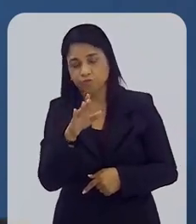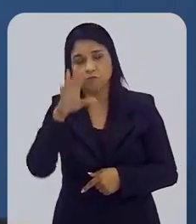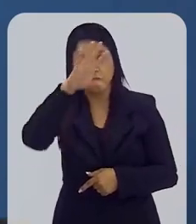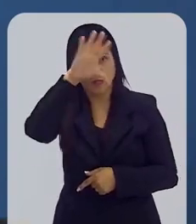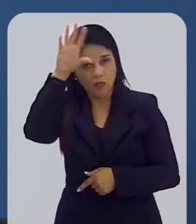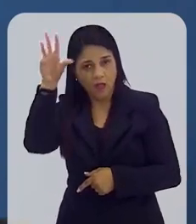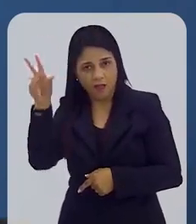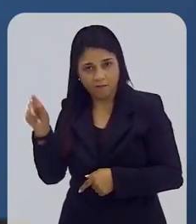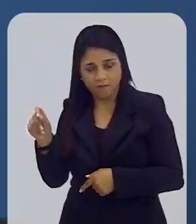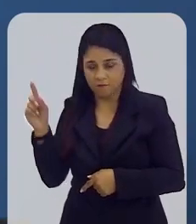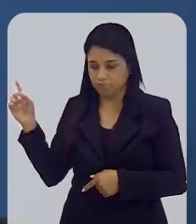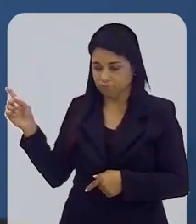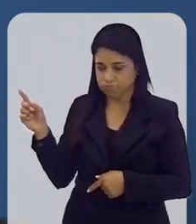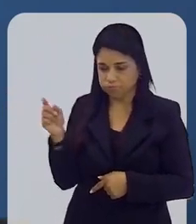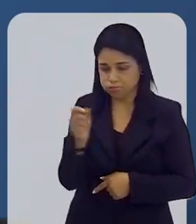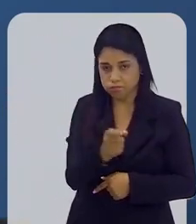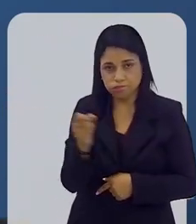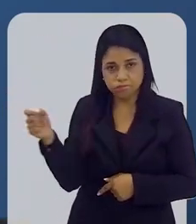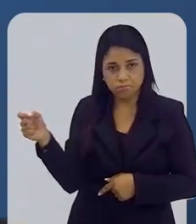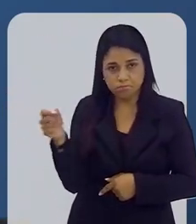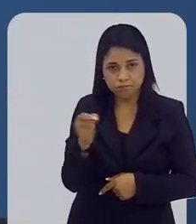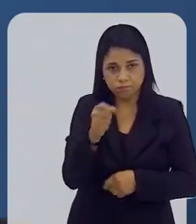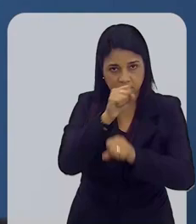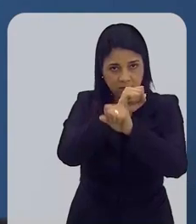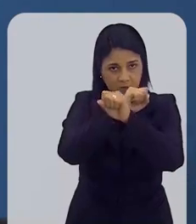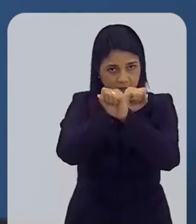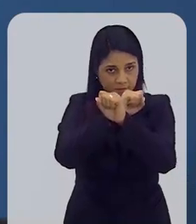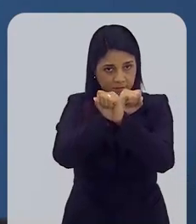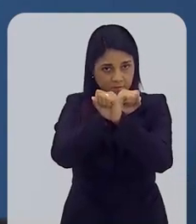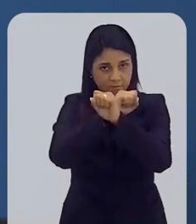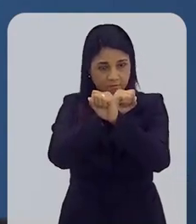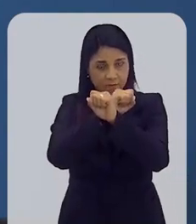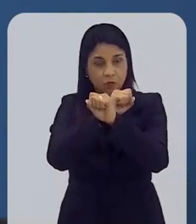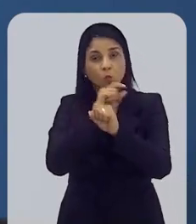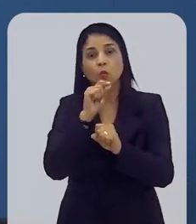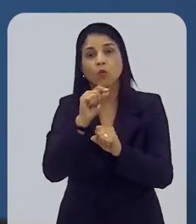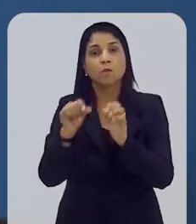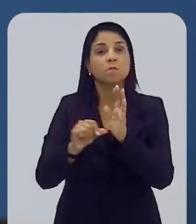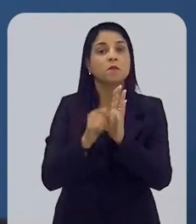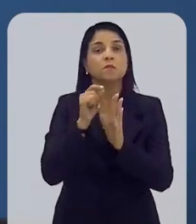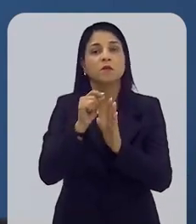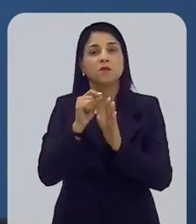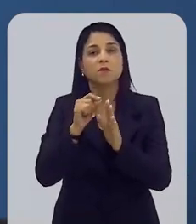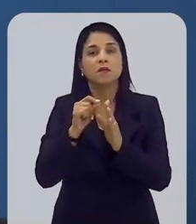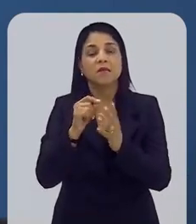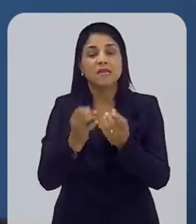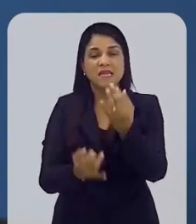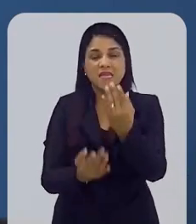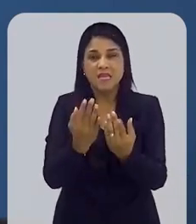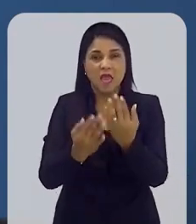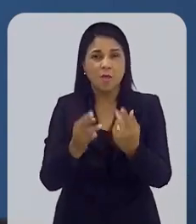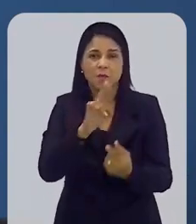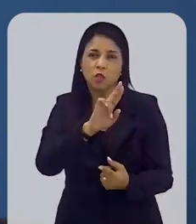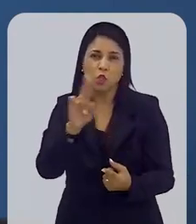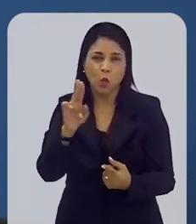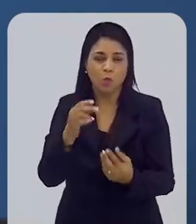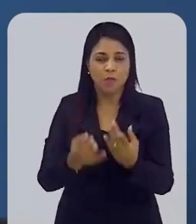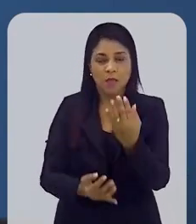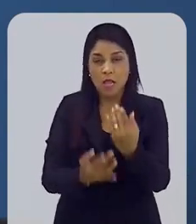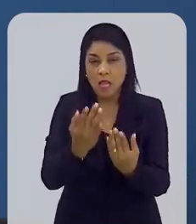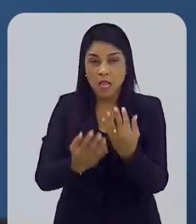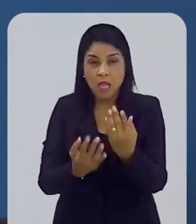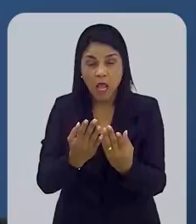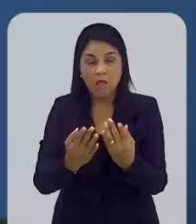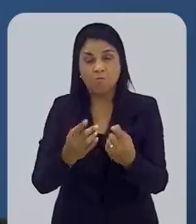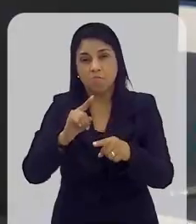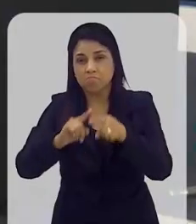os africanos para cá escravizados, a primeira coisa que se fez foi queimar. Queima nome, queima acessório,